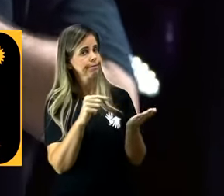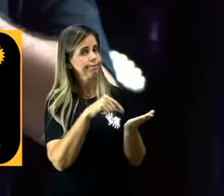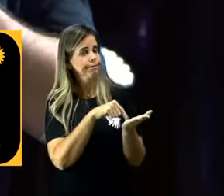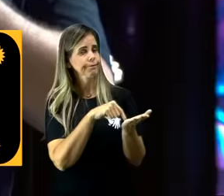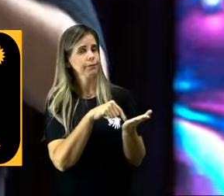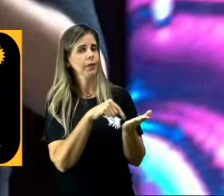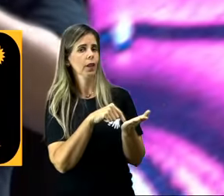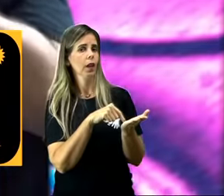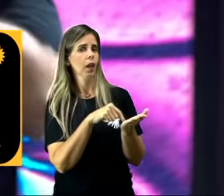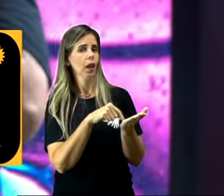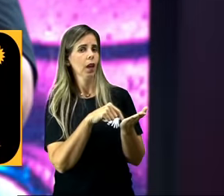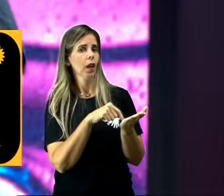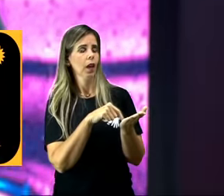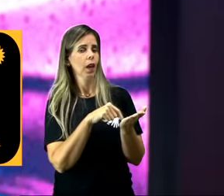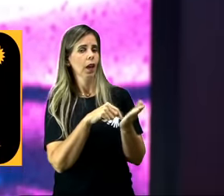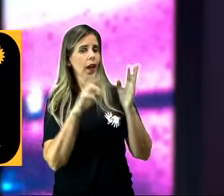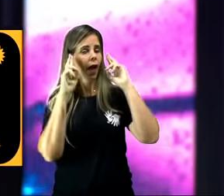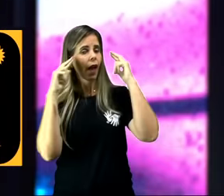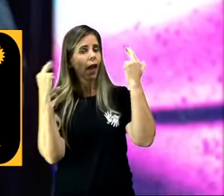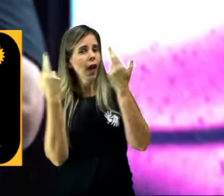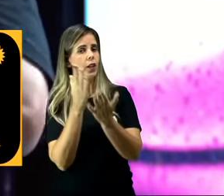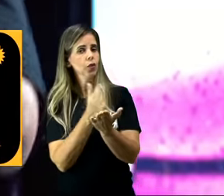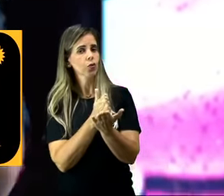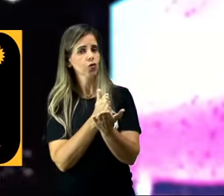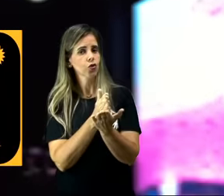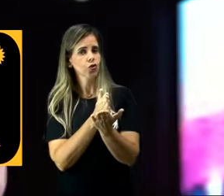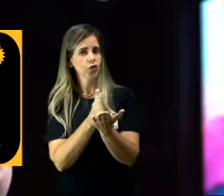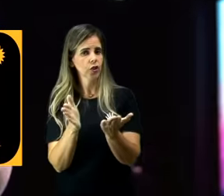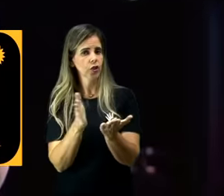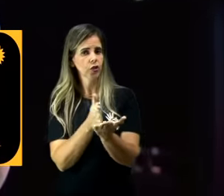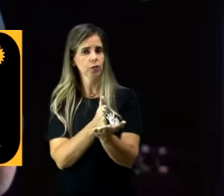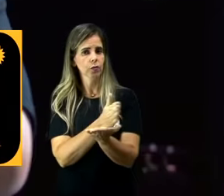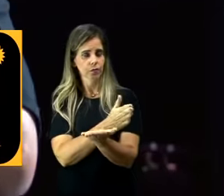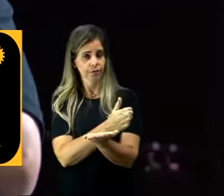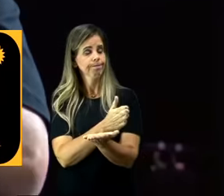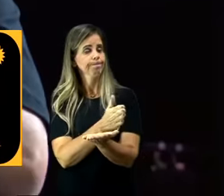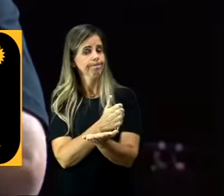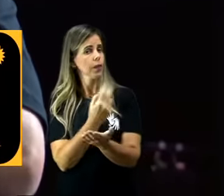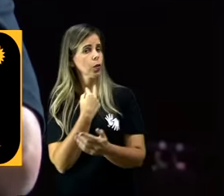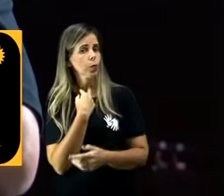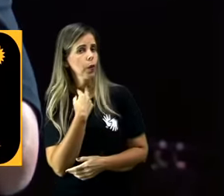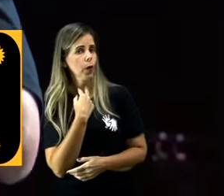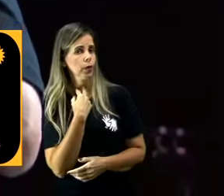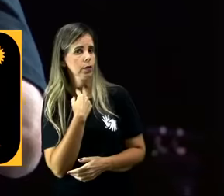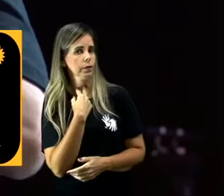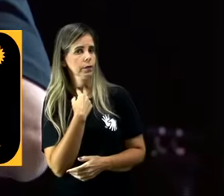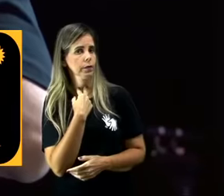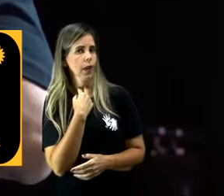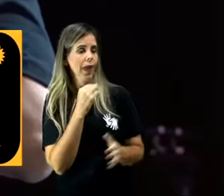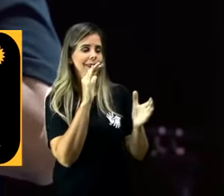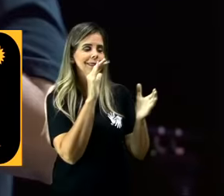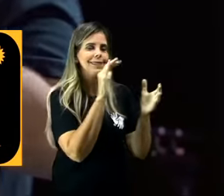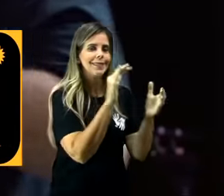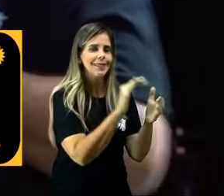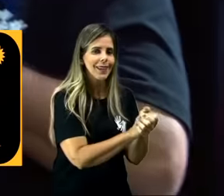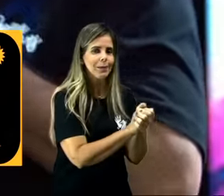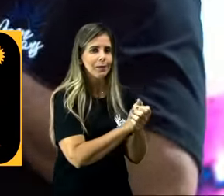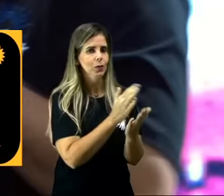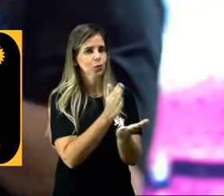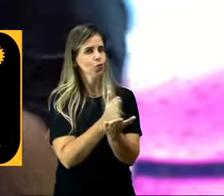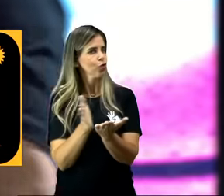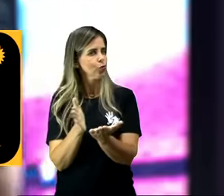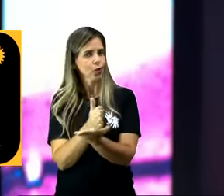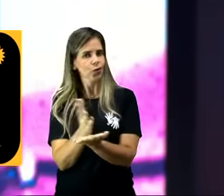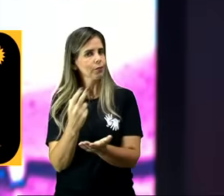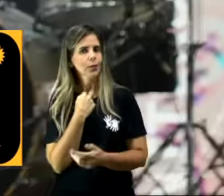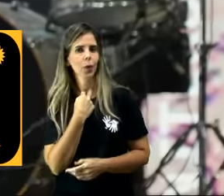Está aqui, ó, eu não faço nada se a Mariana não estiver concordando comigo. Ela não faz nada se eu não estiver concordando com ela. Lá em casa tudo tem que